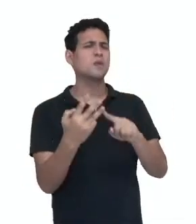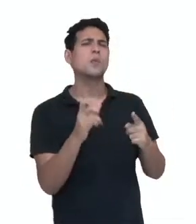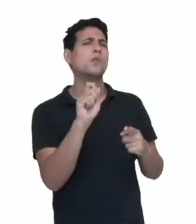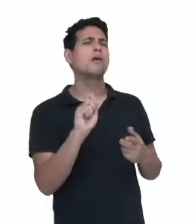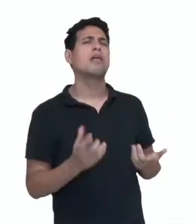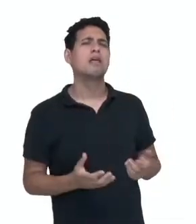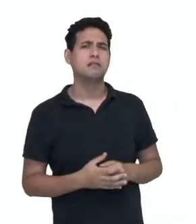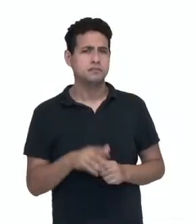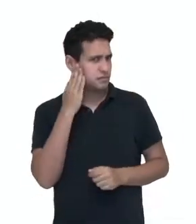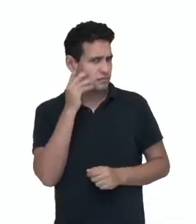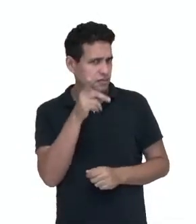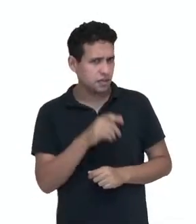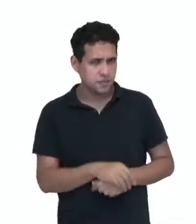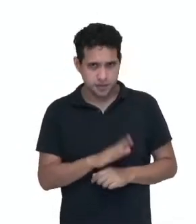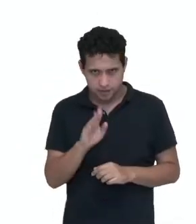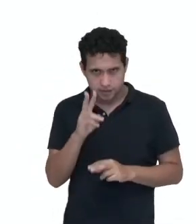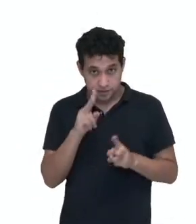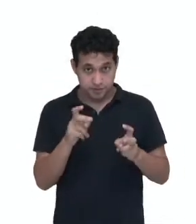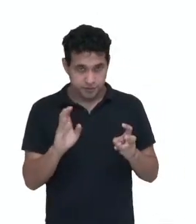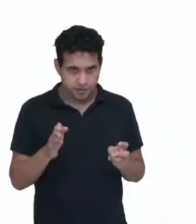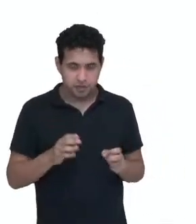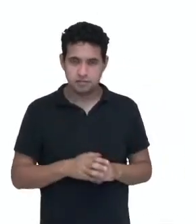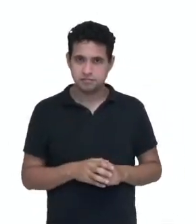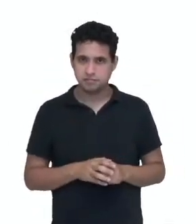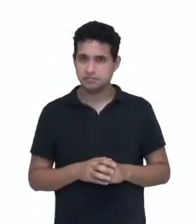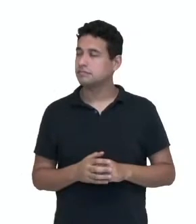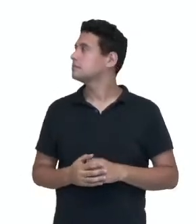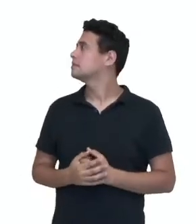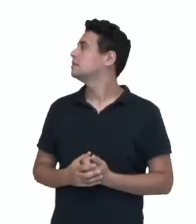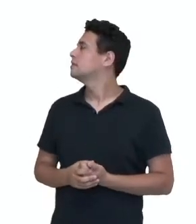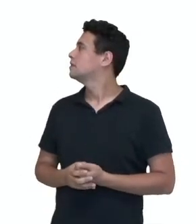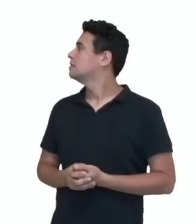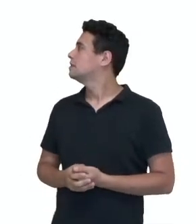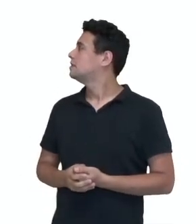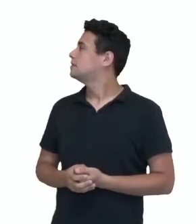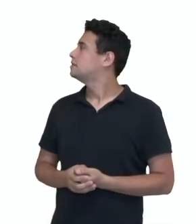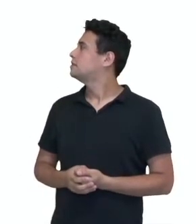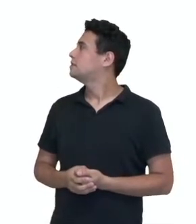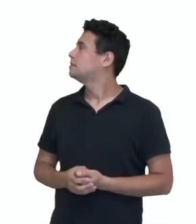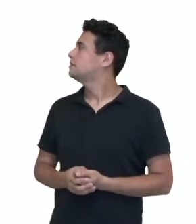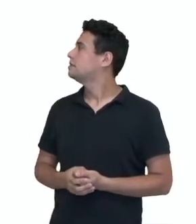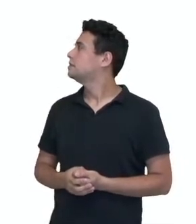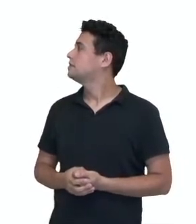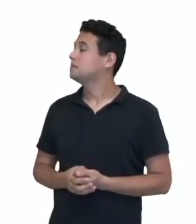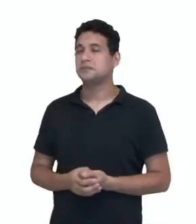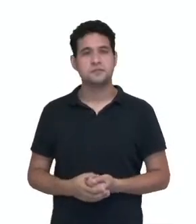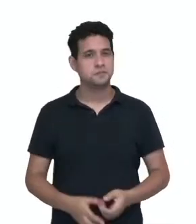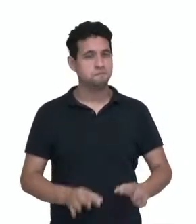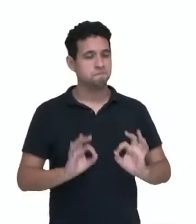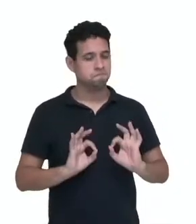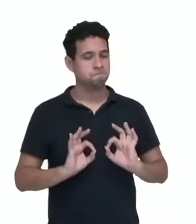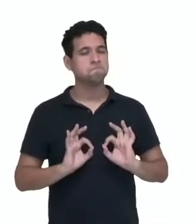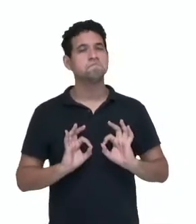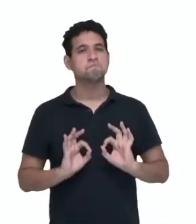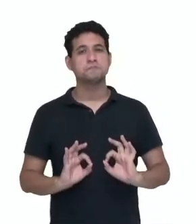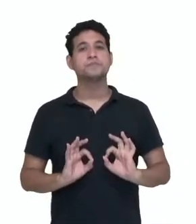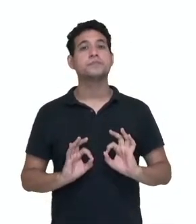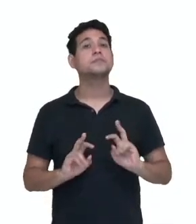referem, chicos e chicas? Olharam? Observaram? E, exatamente, sobre